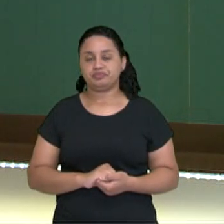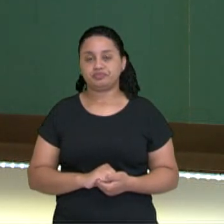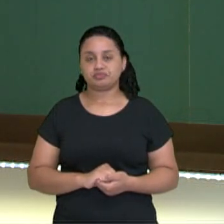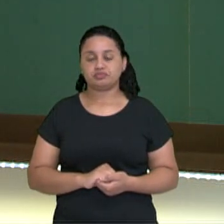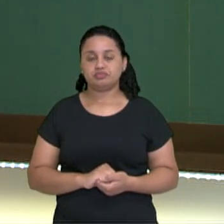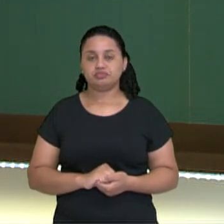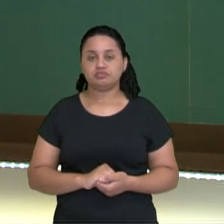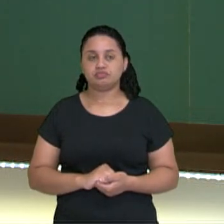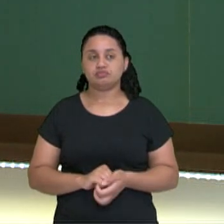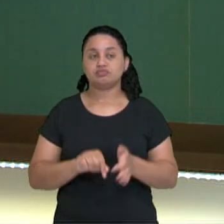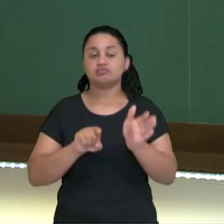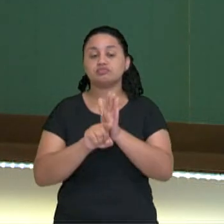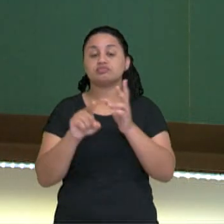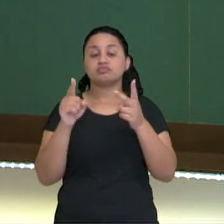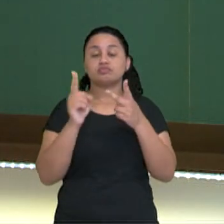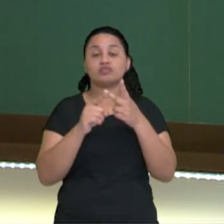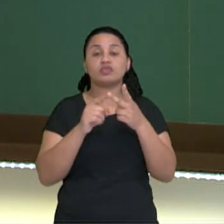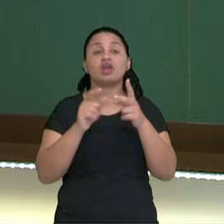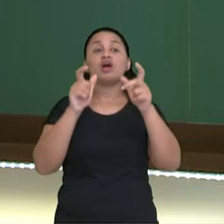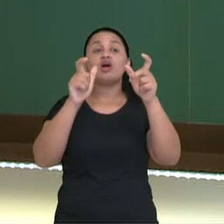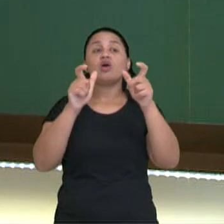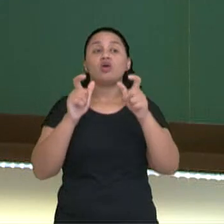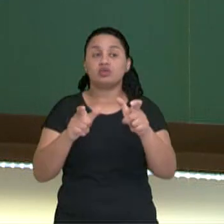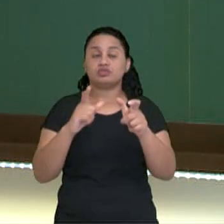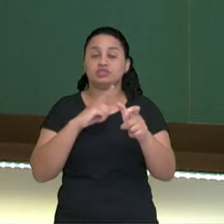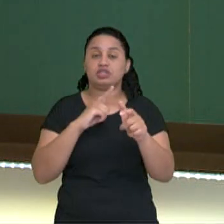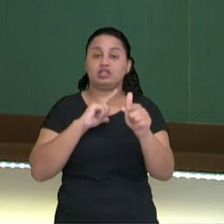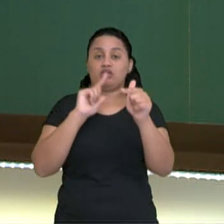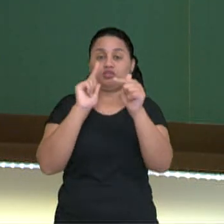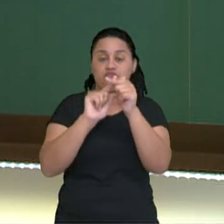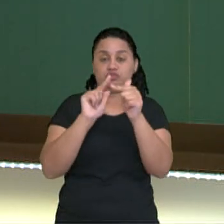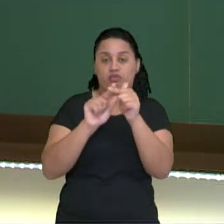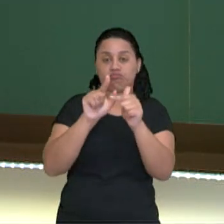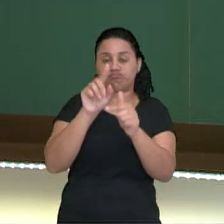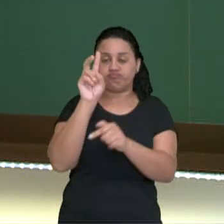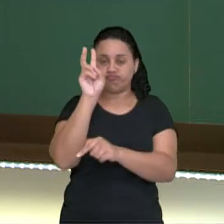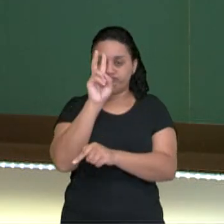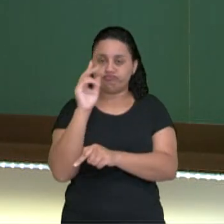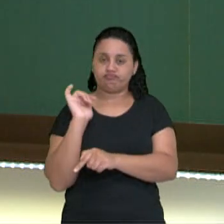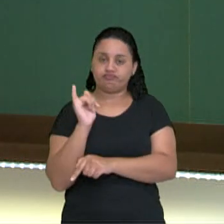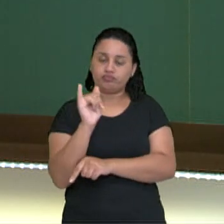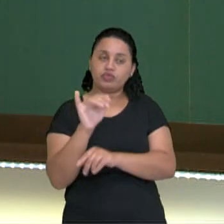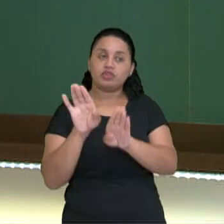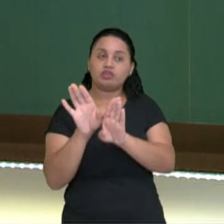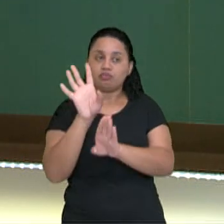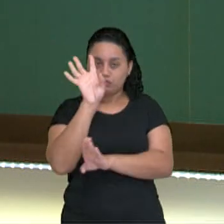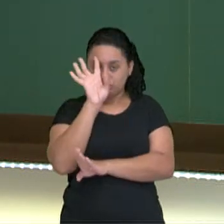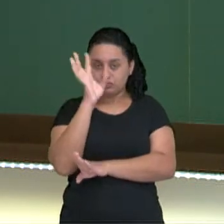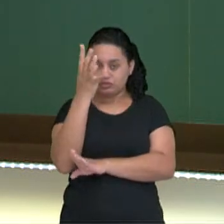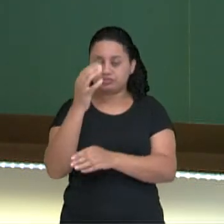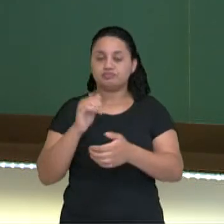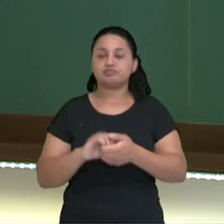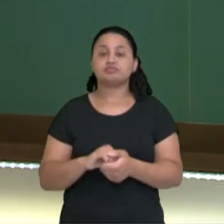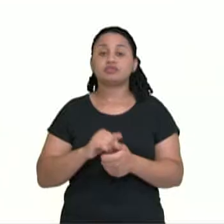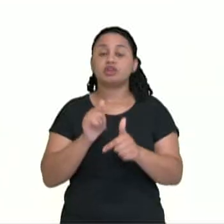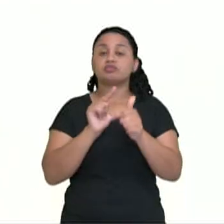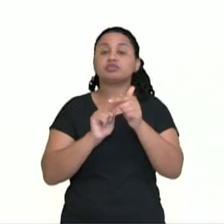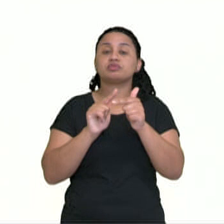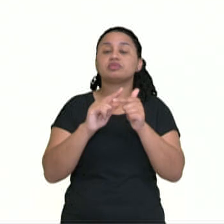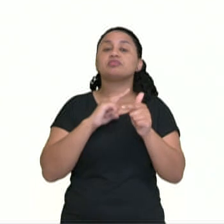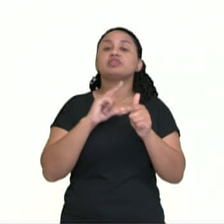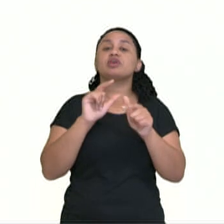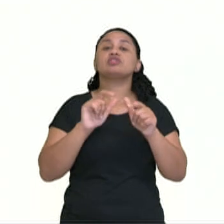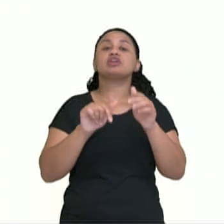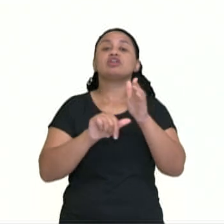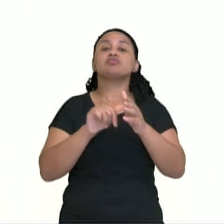its solution? Aonde que está o problema da história e a solução? Veja, o problema aparece lá no